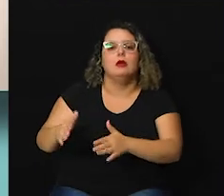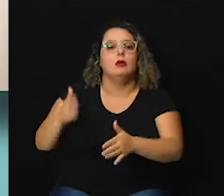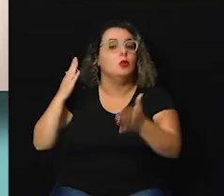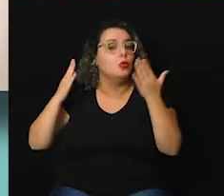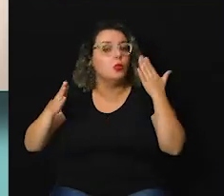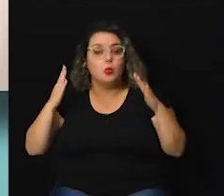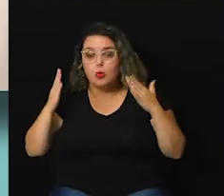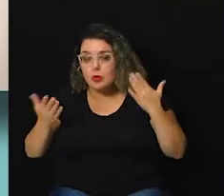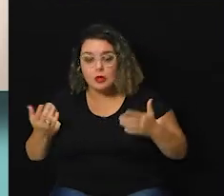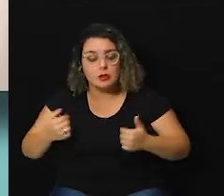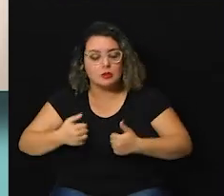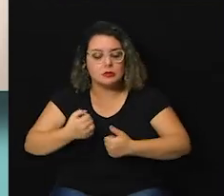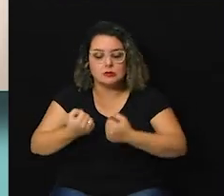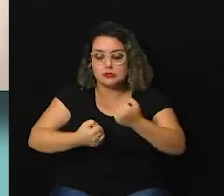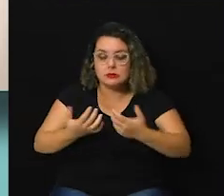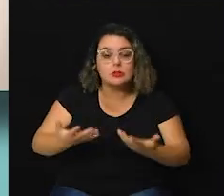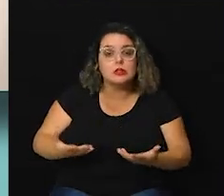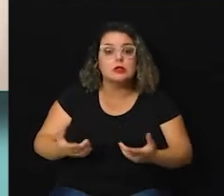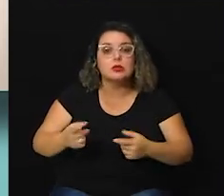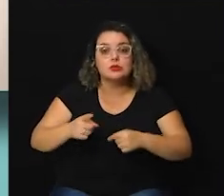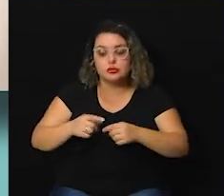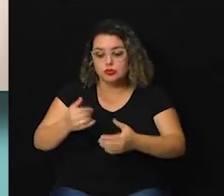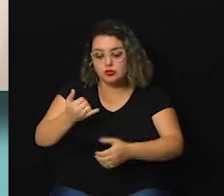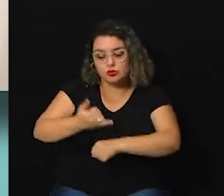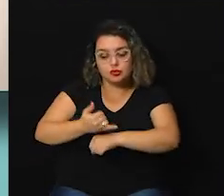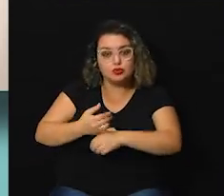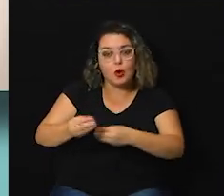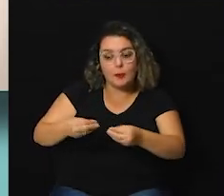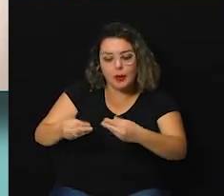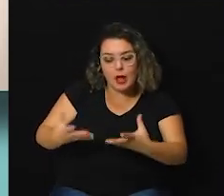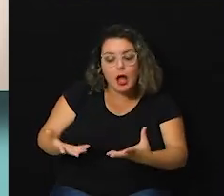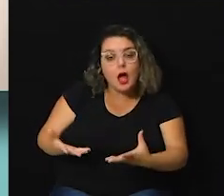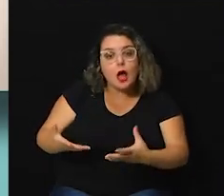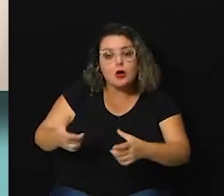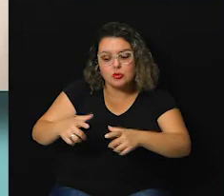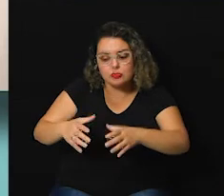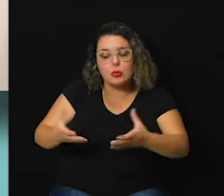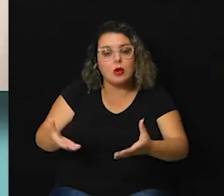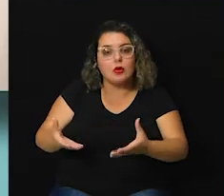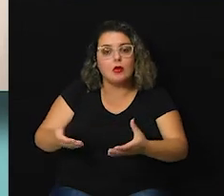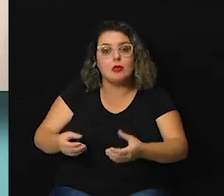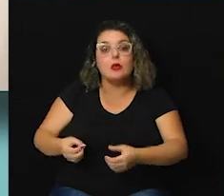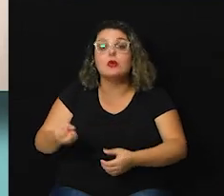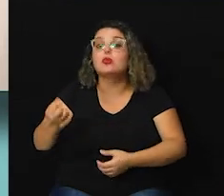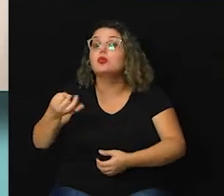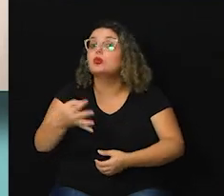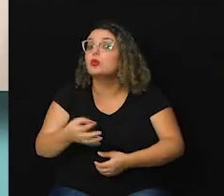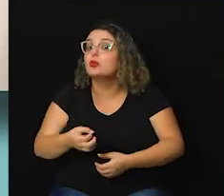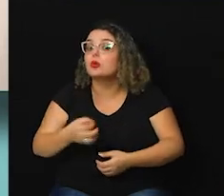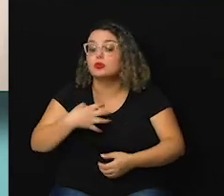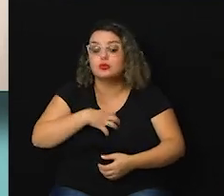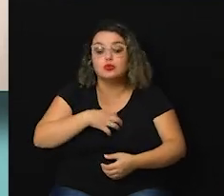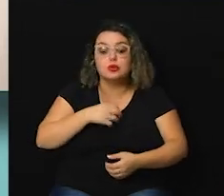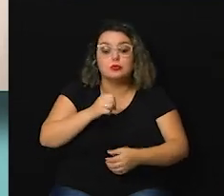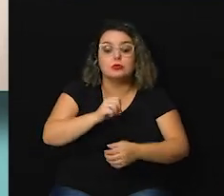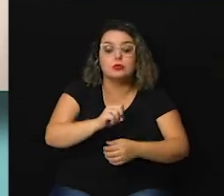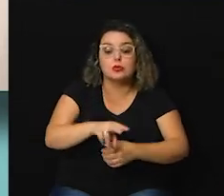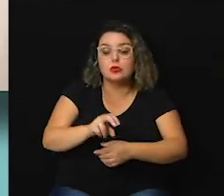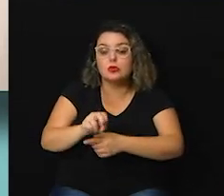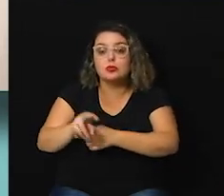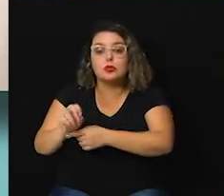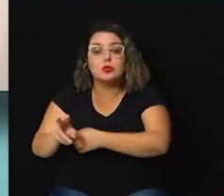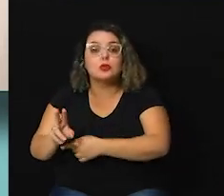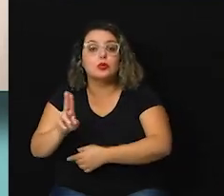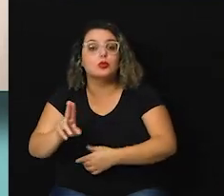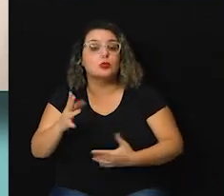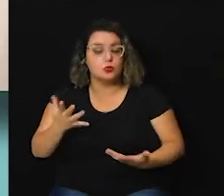de transporte, das embalagens, e até da quantidade, às vezes, que se aplica, ou a forma como se aplica. Então, mesmo